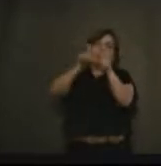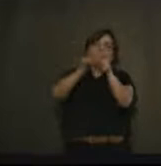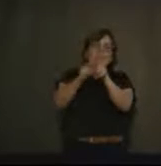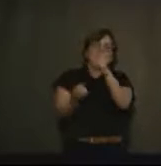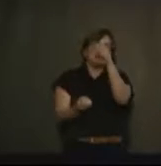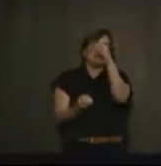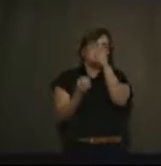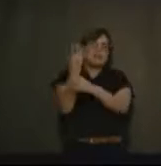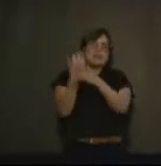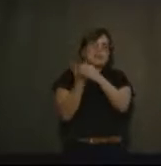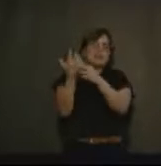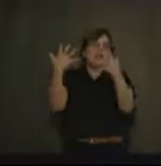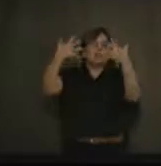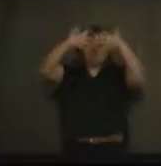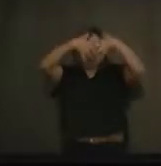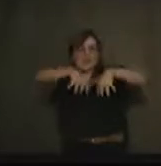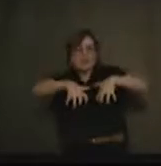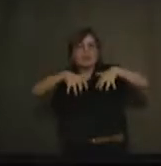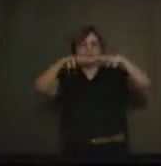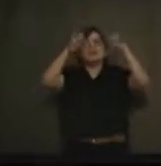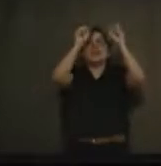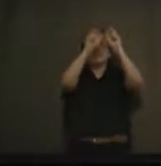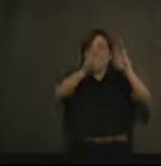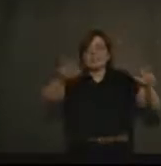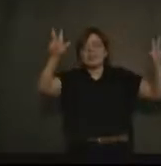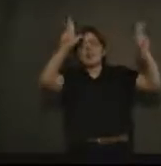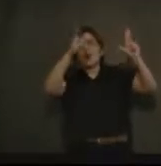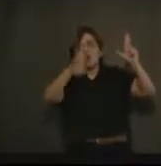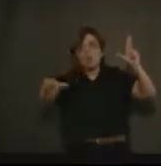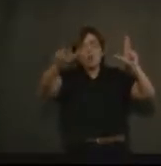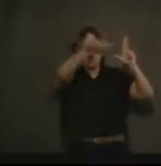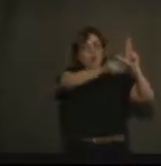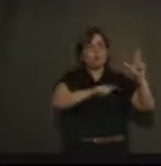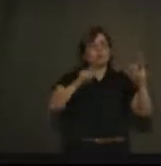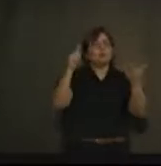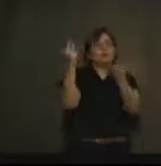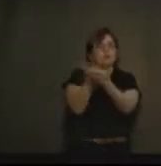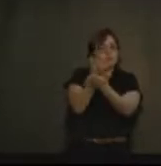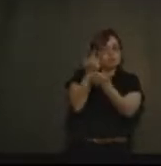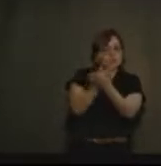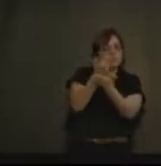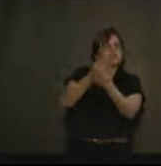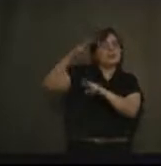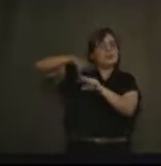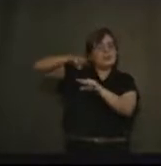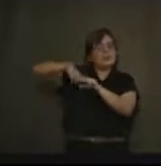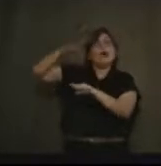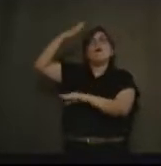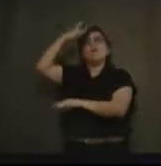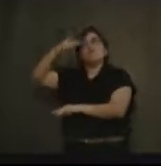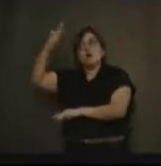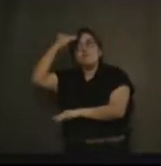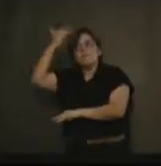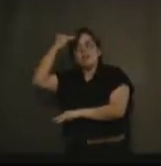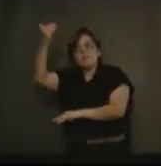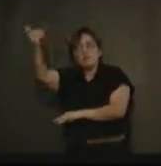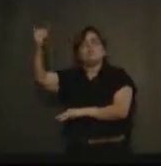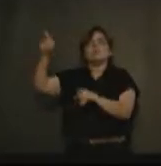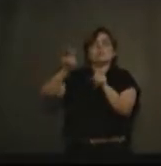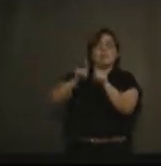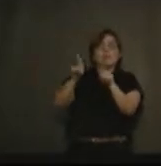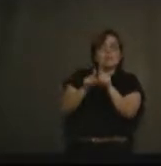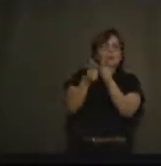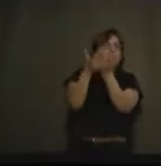dinâmicos. A revista Acta Matemática ficou mais conhecida, certamente boa parte da reputação,